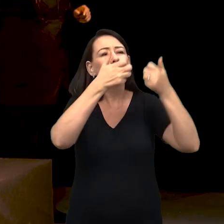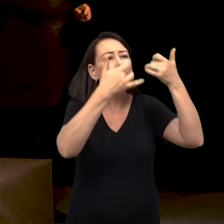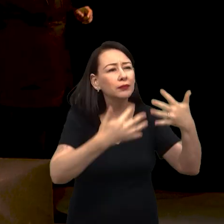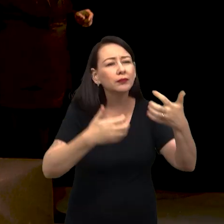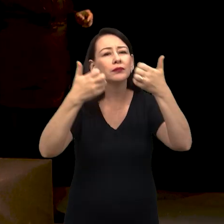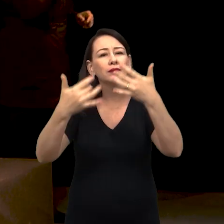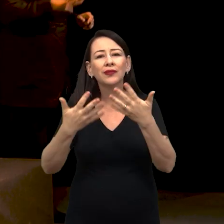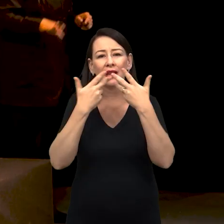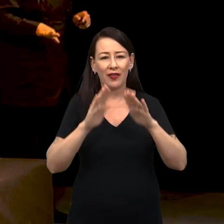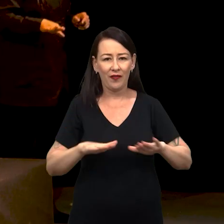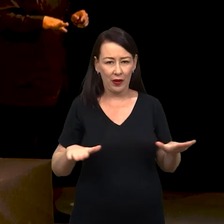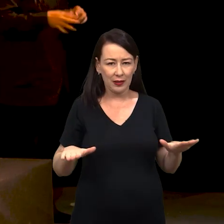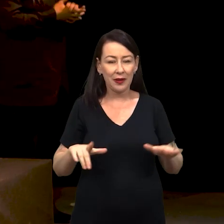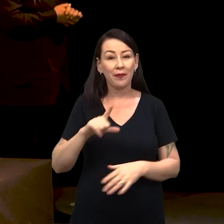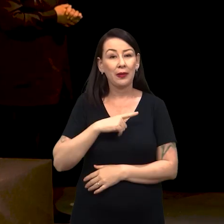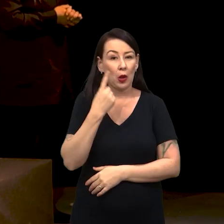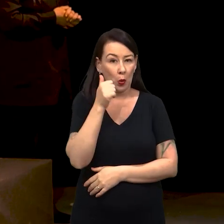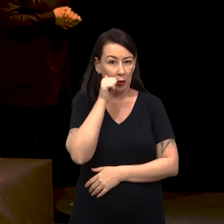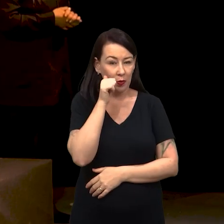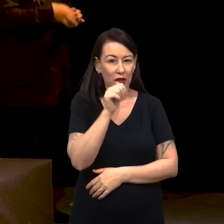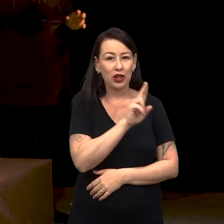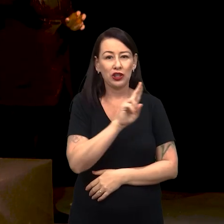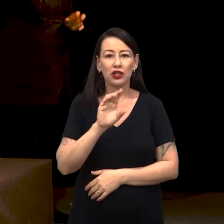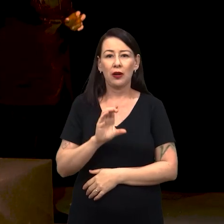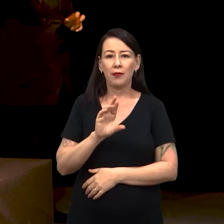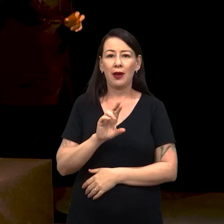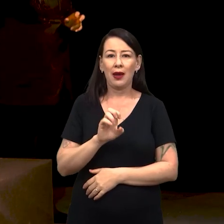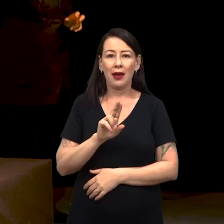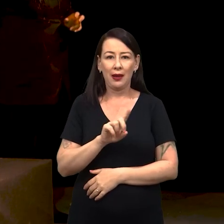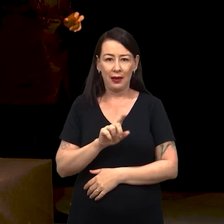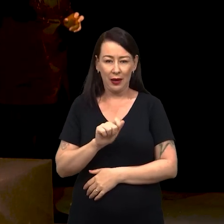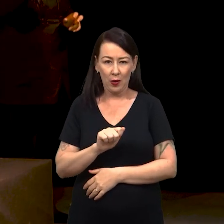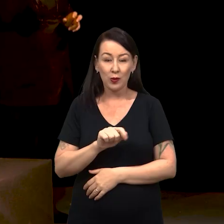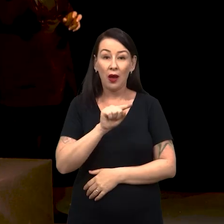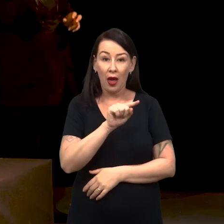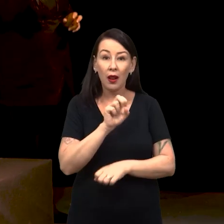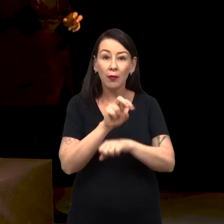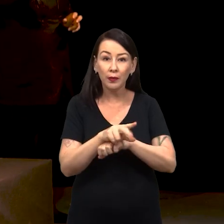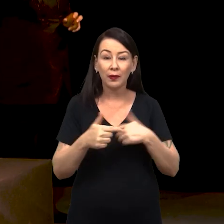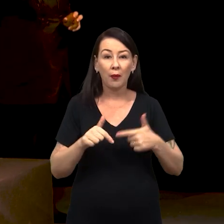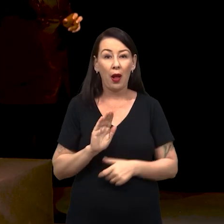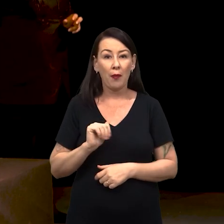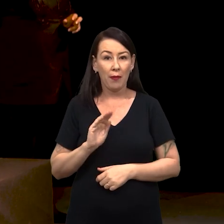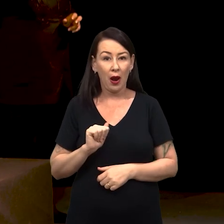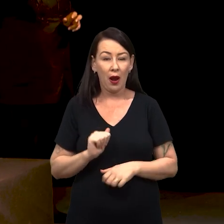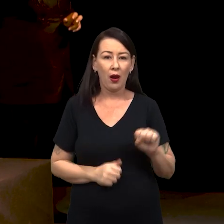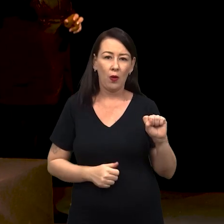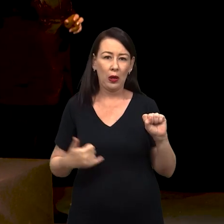suas infâncias. A dona Creuza, ela foi babá com 8 anos de